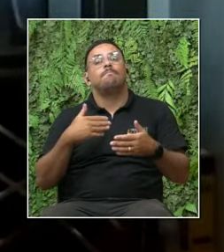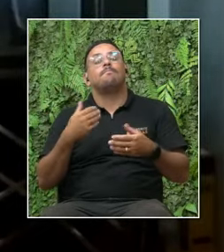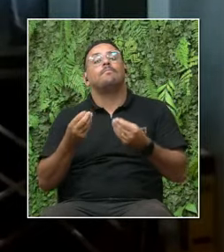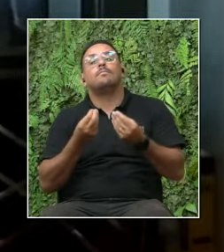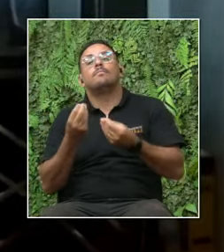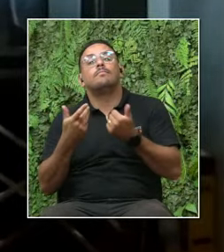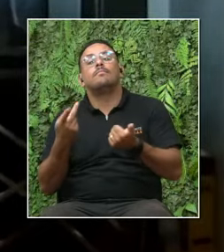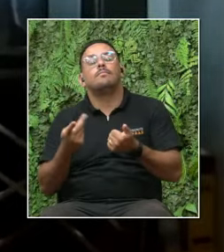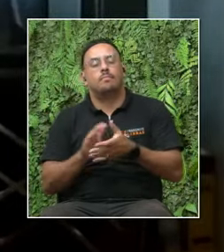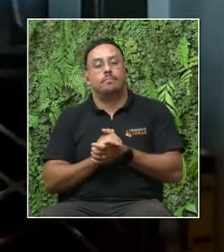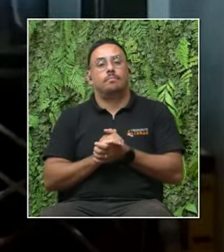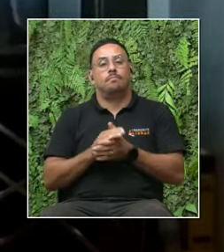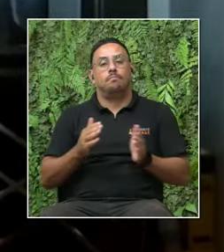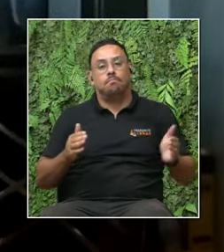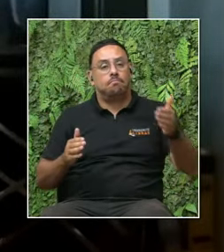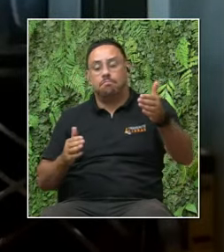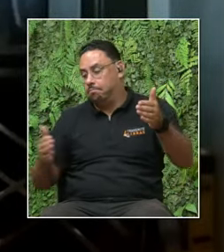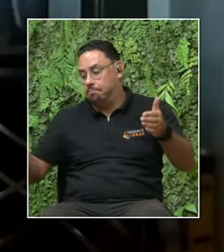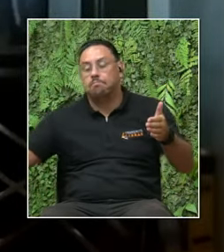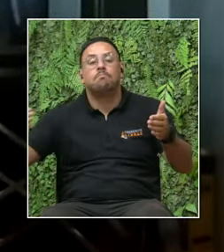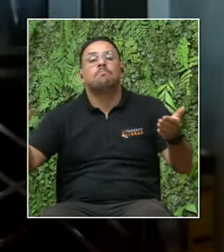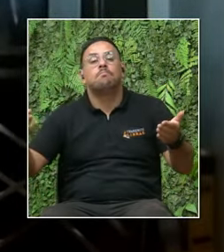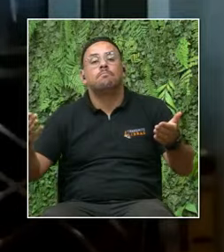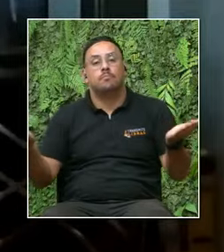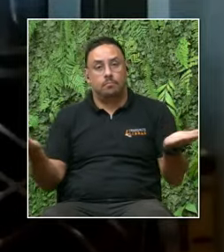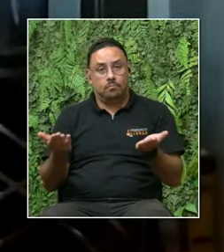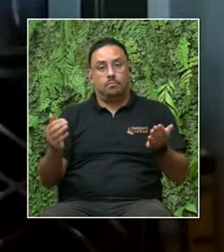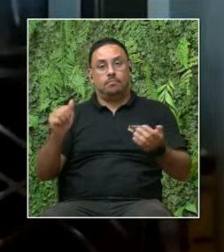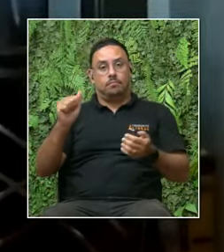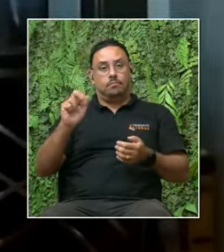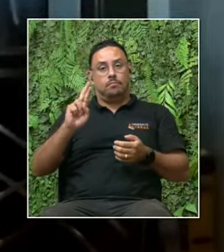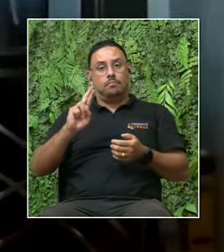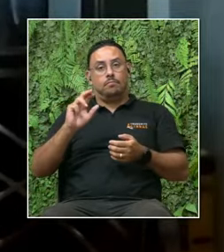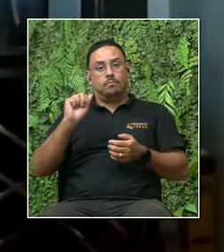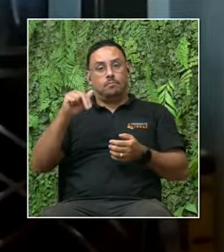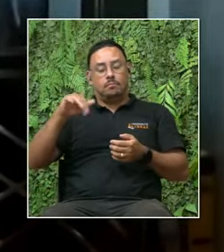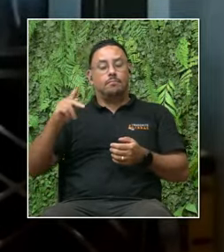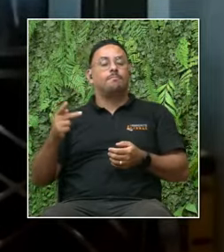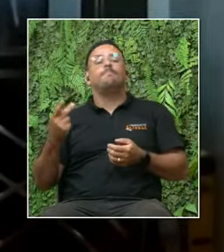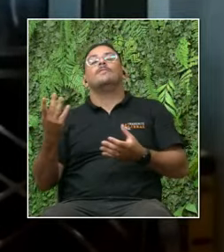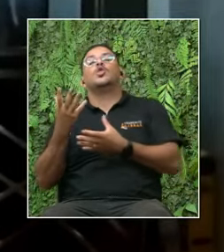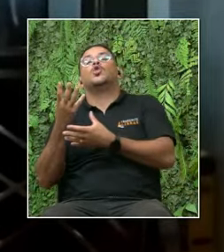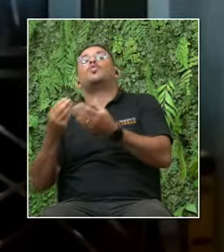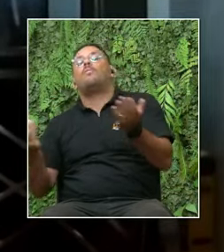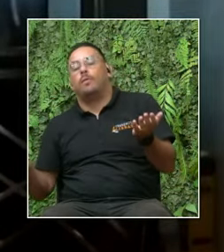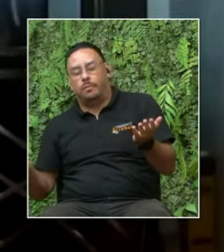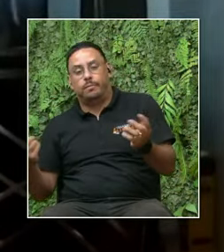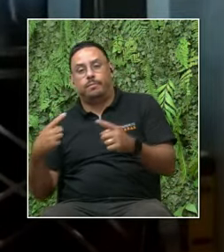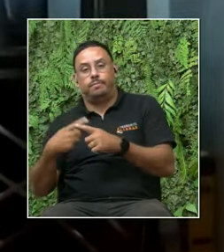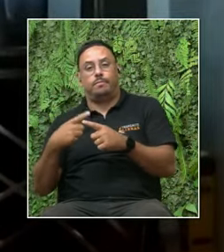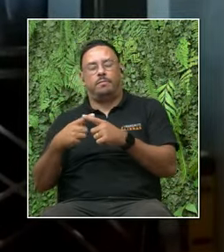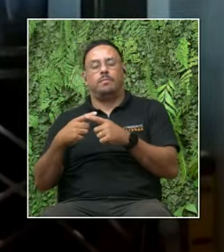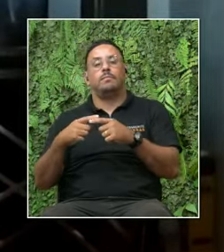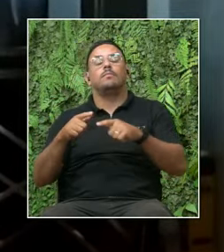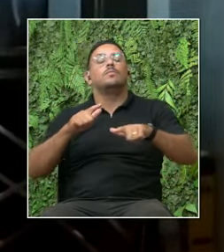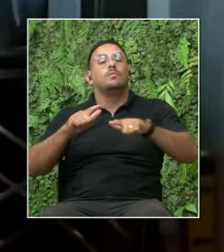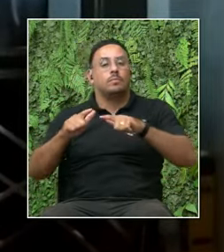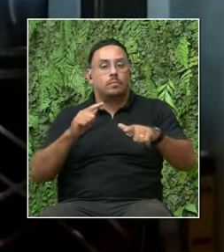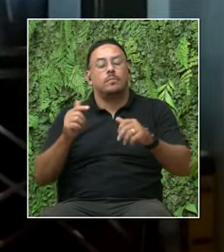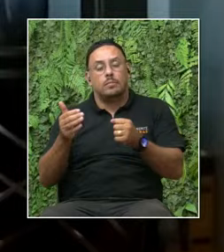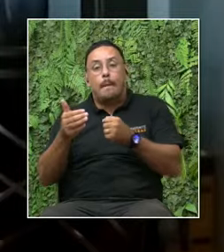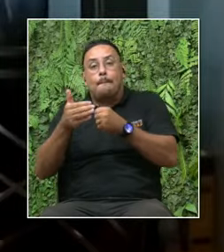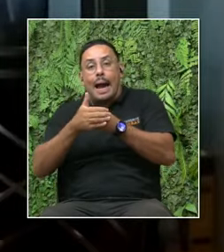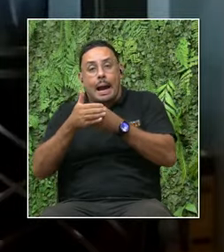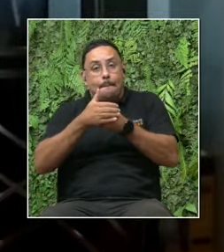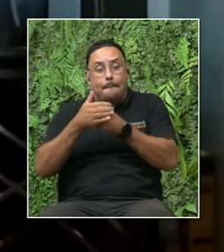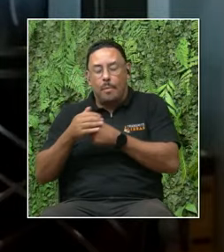trata das laterais o Arana hoje muito apagado em função do trabalho tático que o Cruzeiro faz o